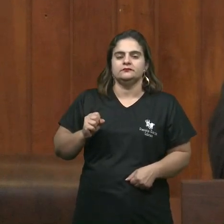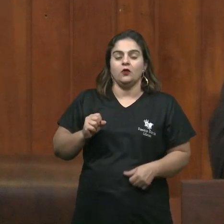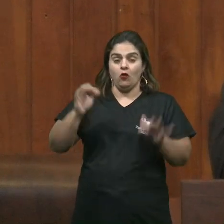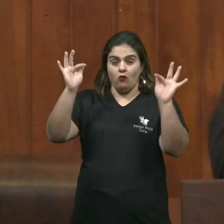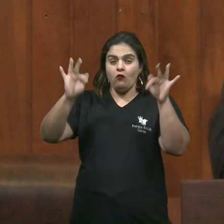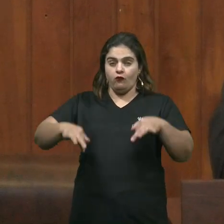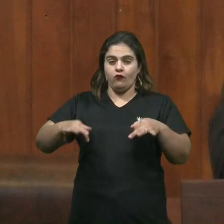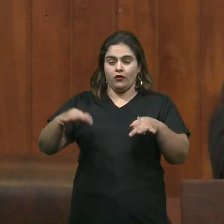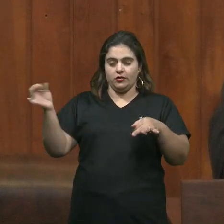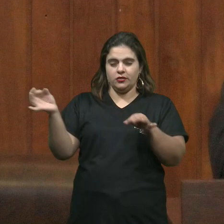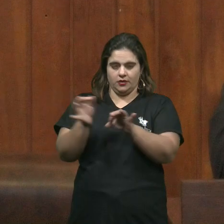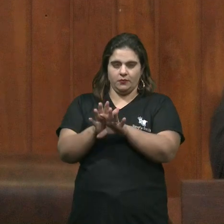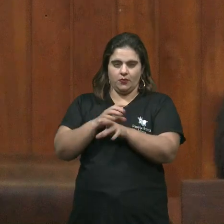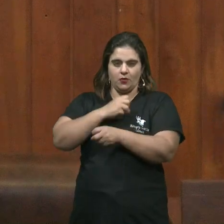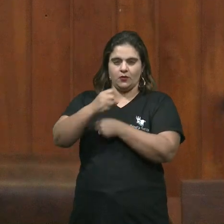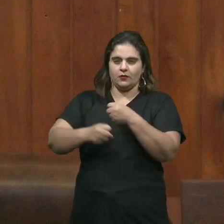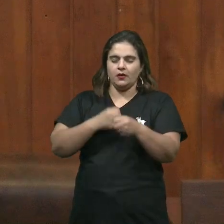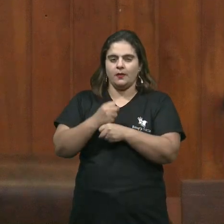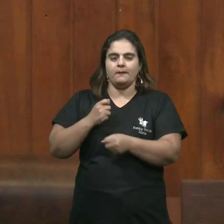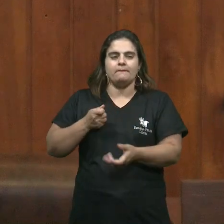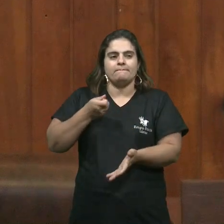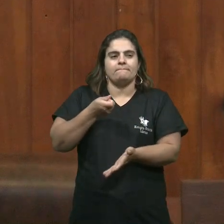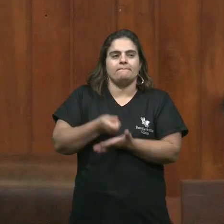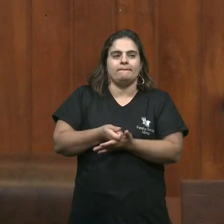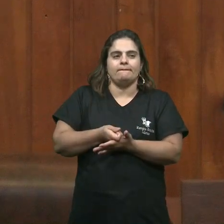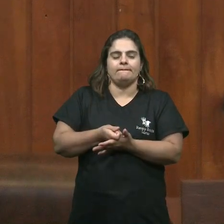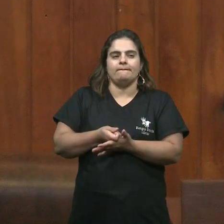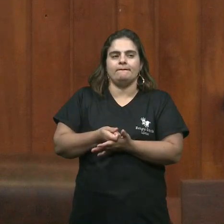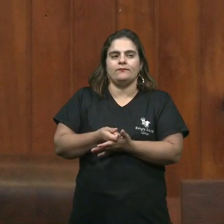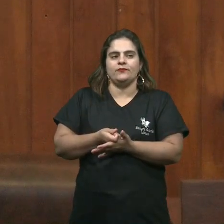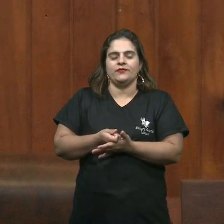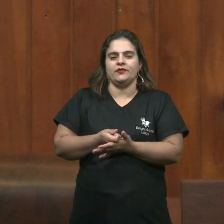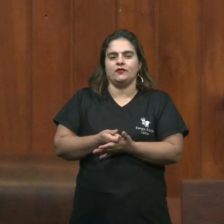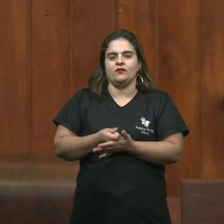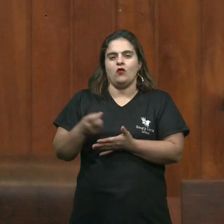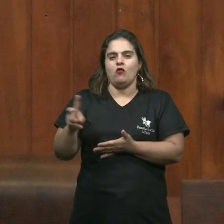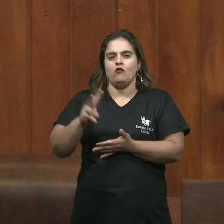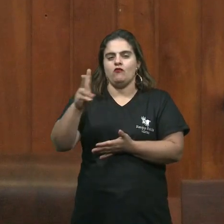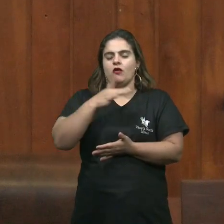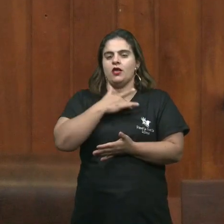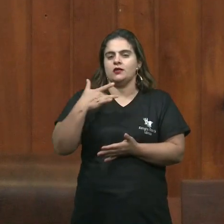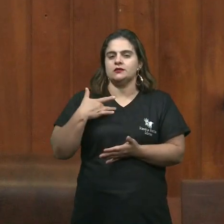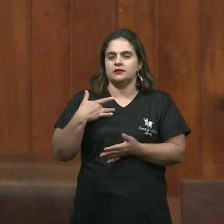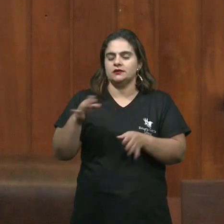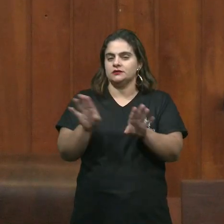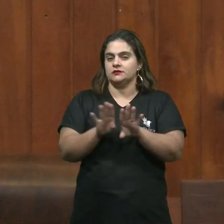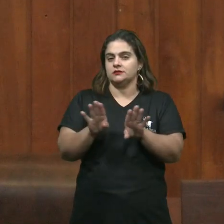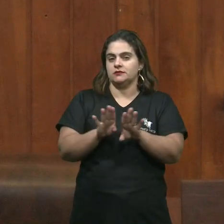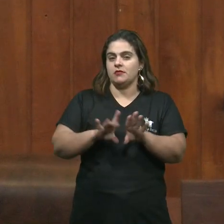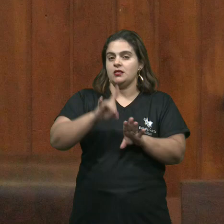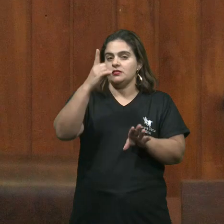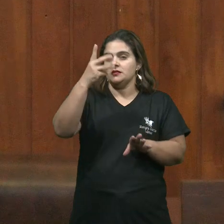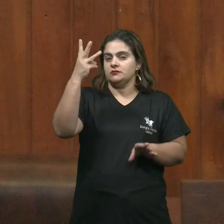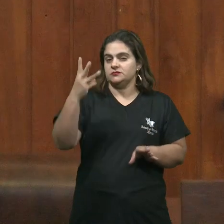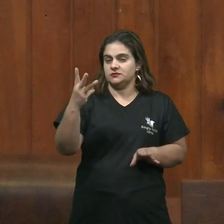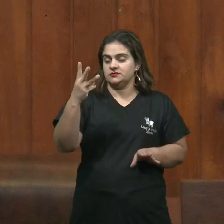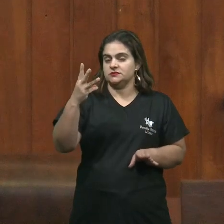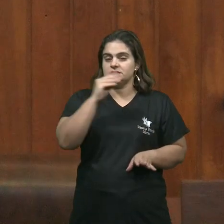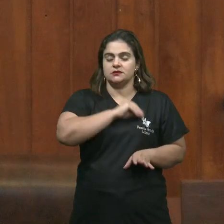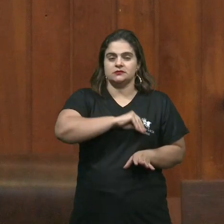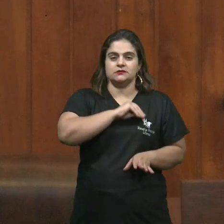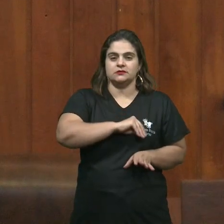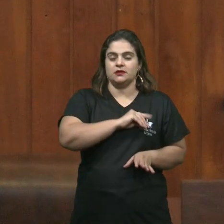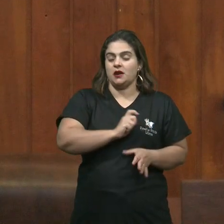do ano, não foi pago o Vale Saúde no dia, muito menos o 13º dos servidores aposentados.